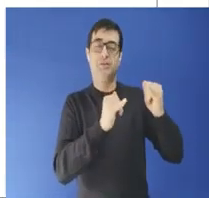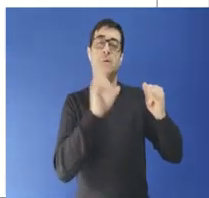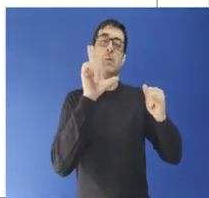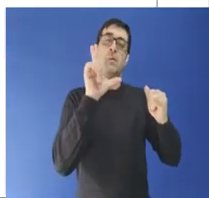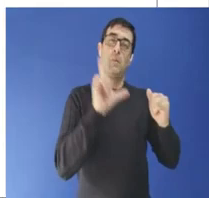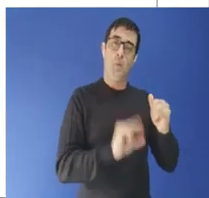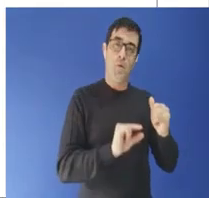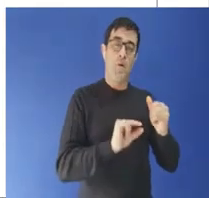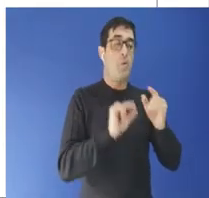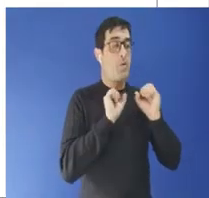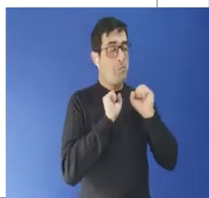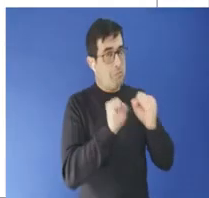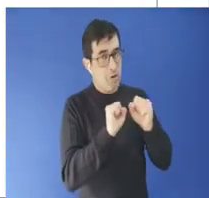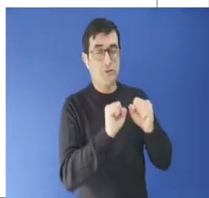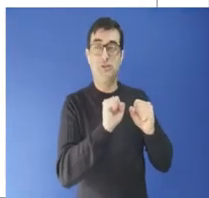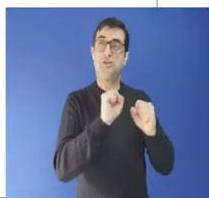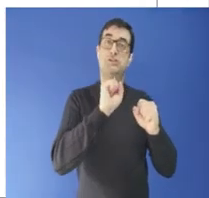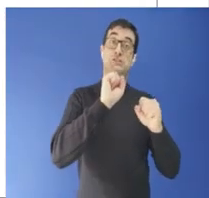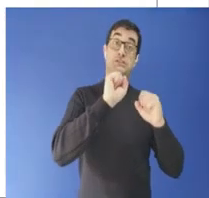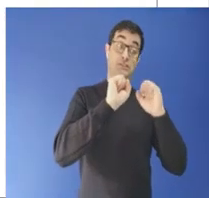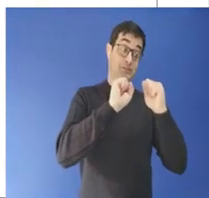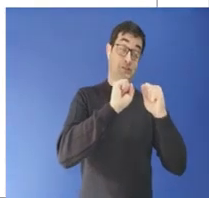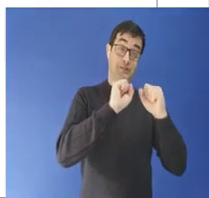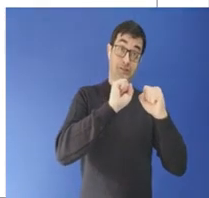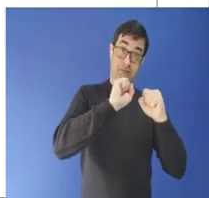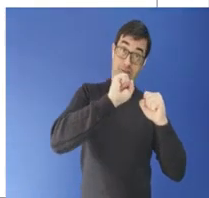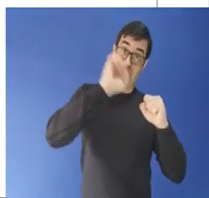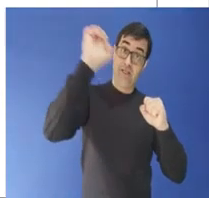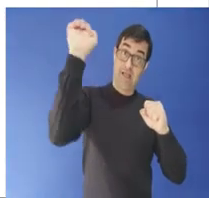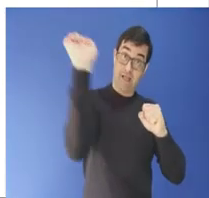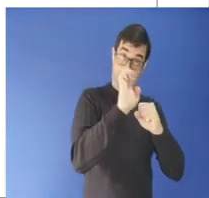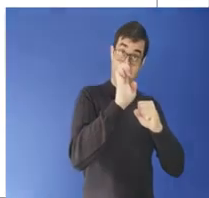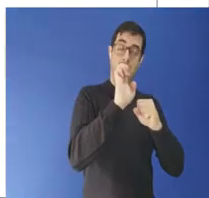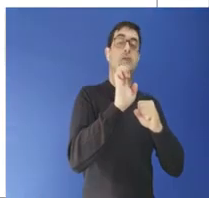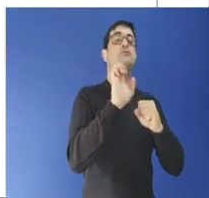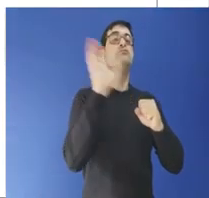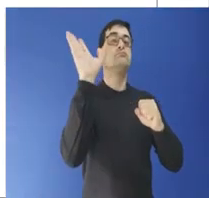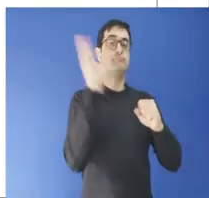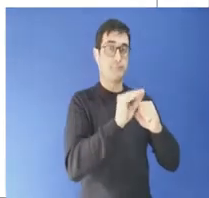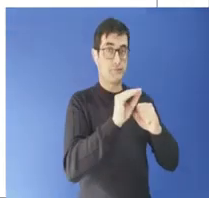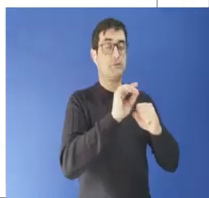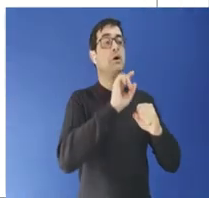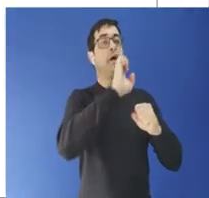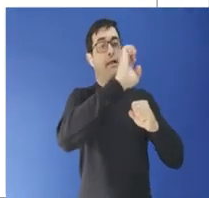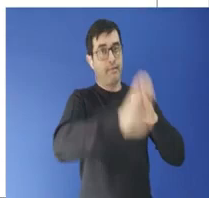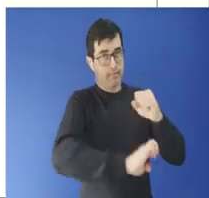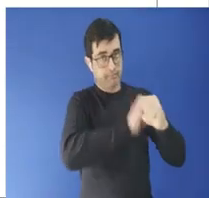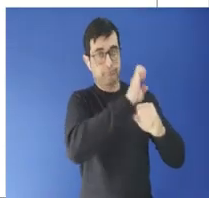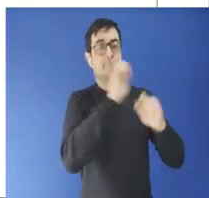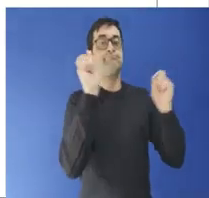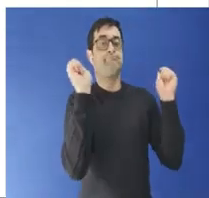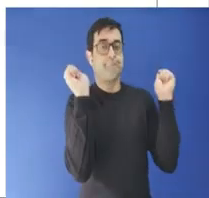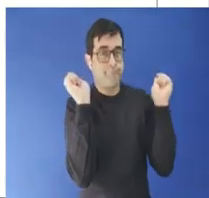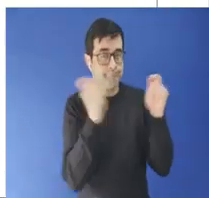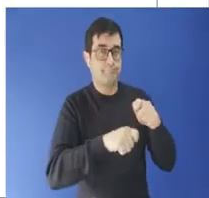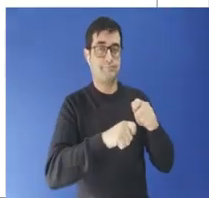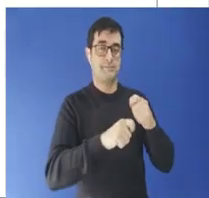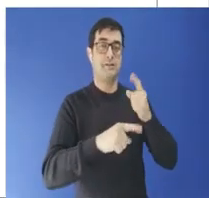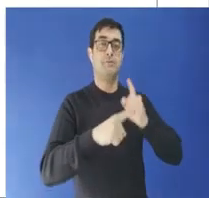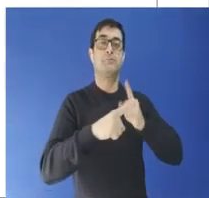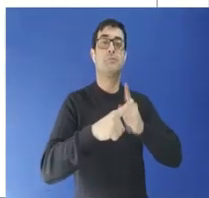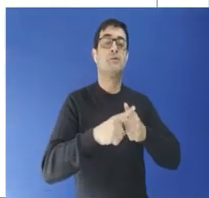a capacidade de receber e conseguem comportar um elétron. Isso se deve tanto pela carga